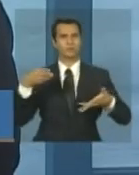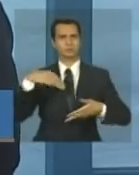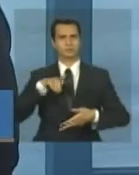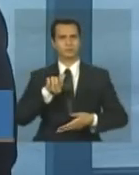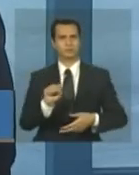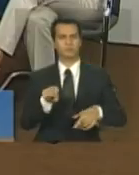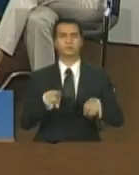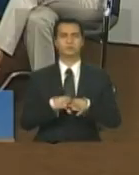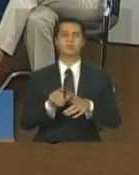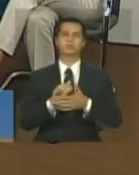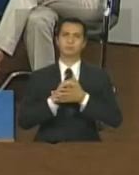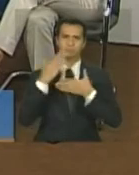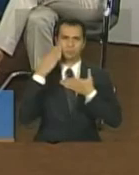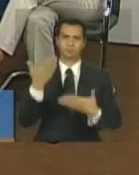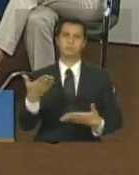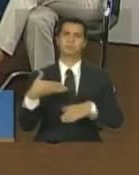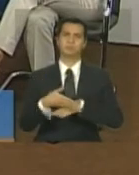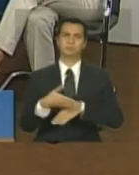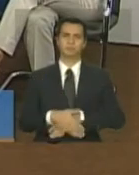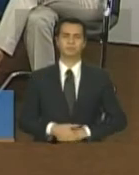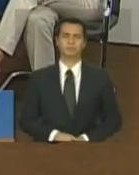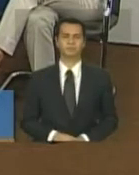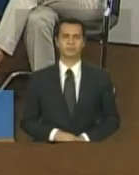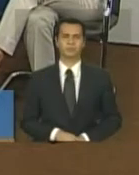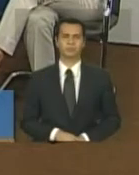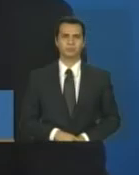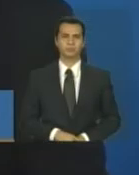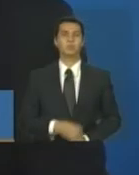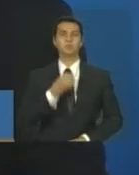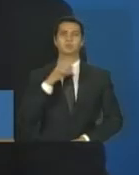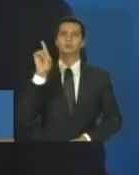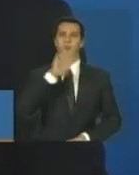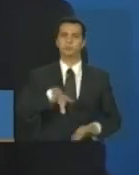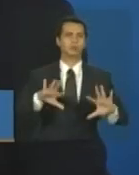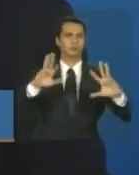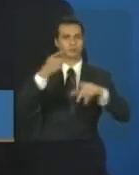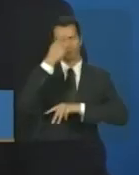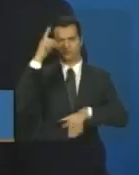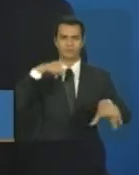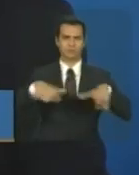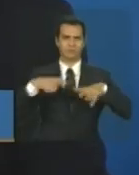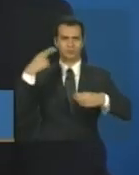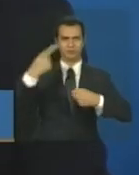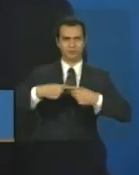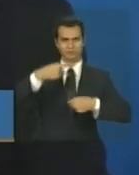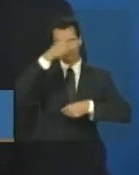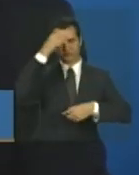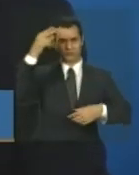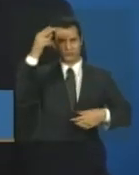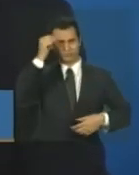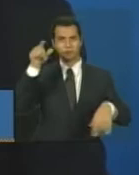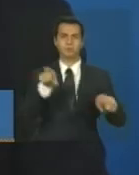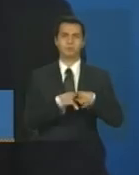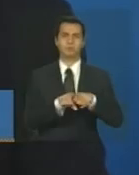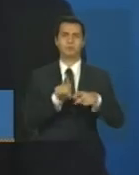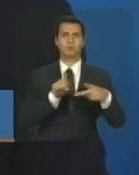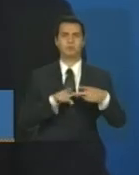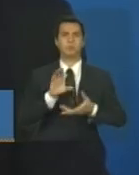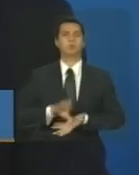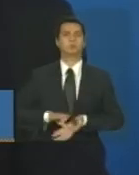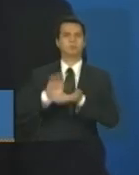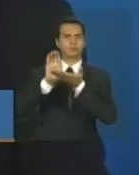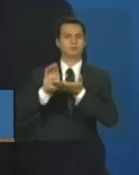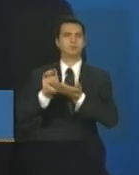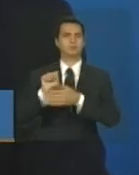Sérgio Vila queremos dar um bom dia para nossos estudos programa Bolsa Família conseguiu de assistência